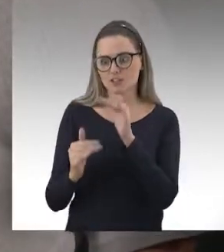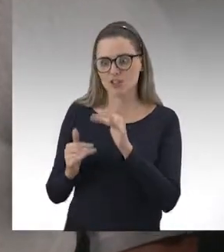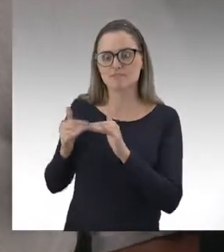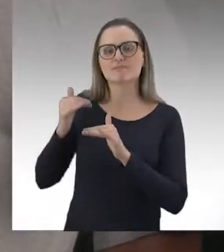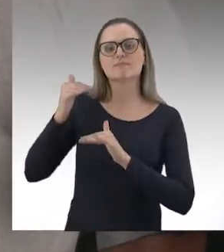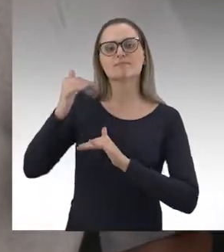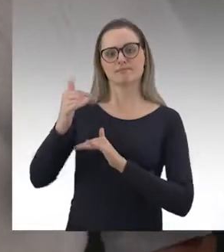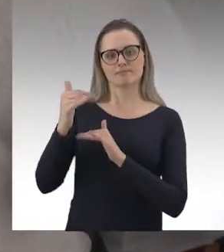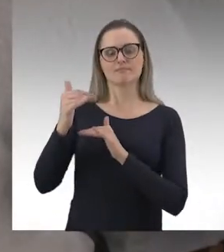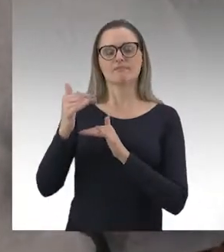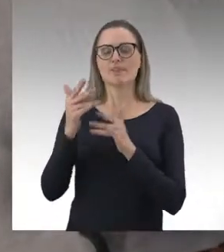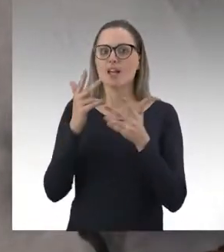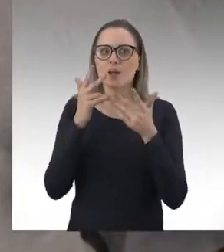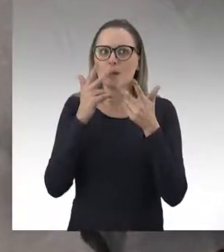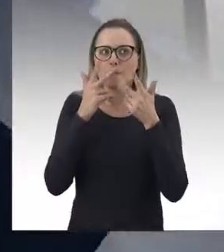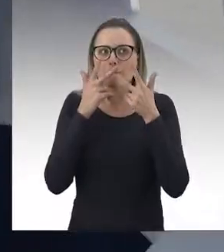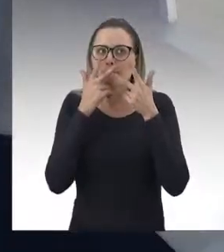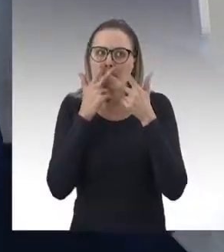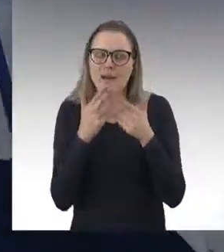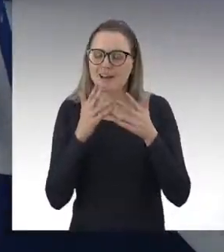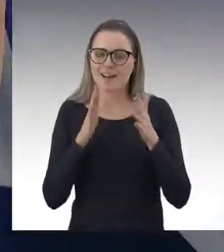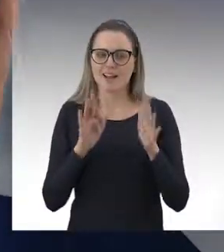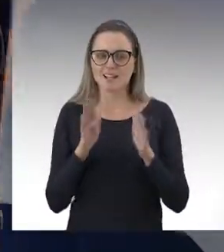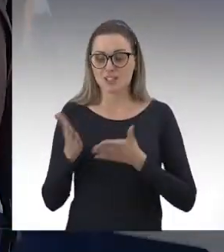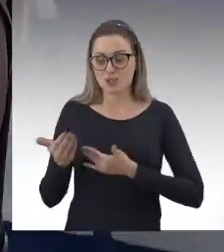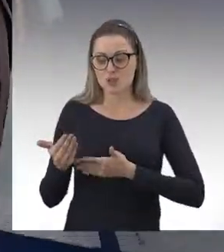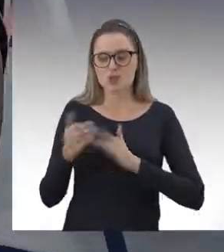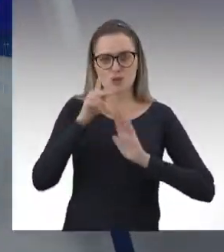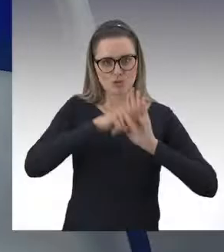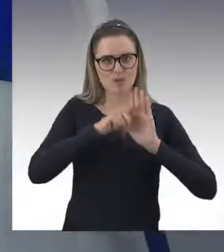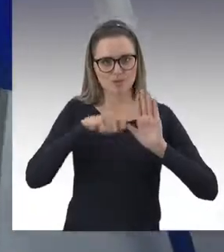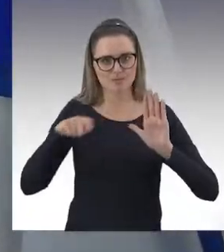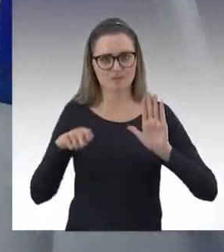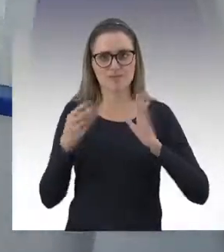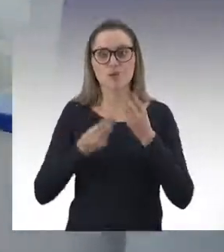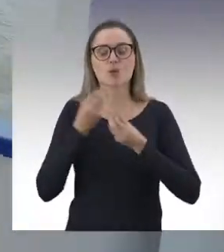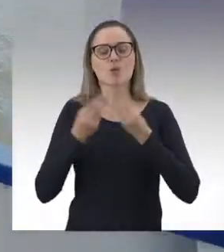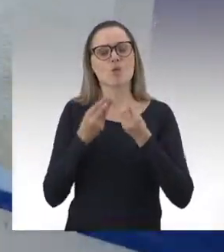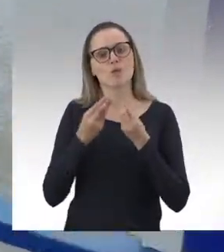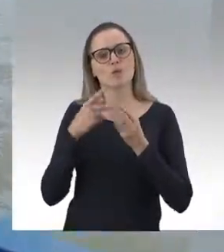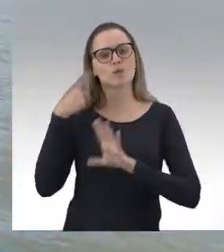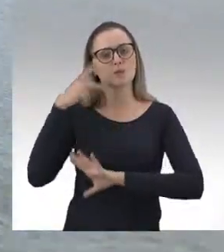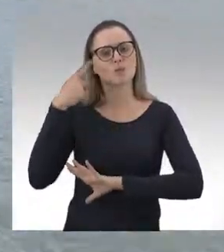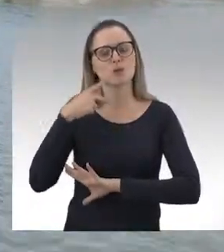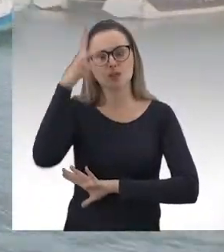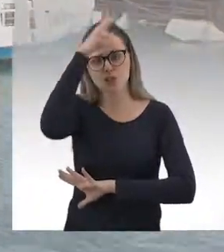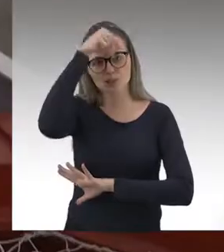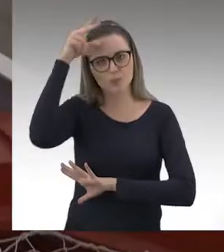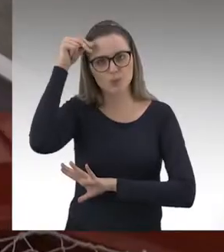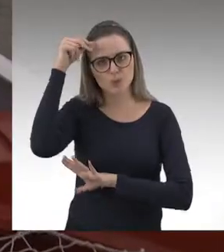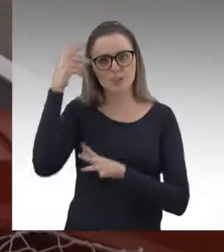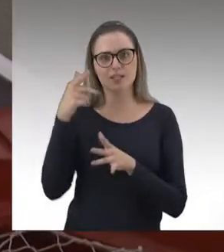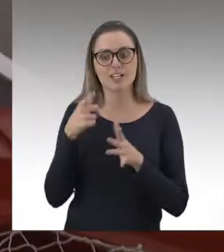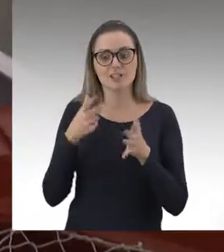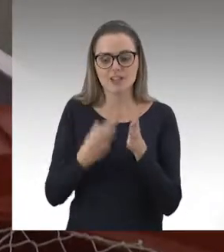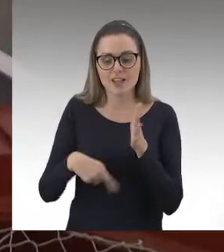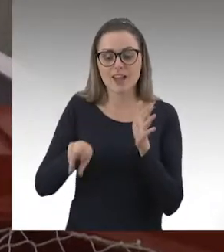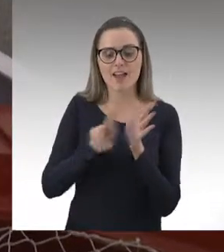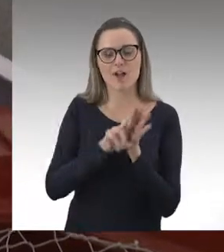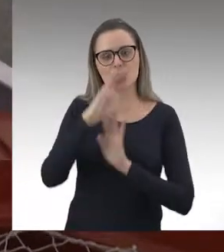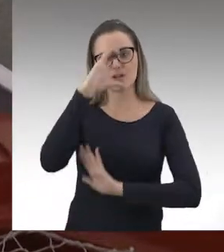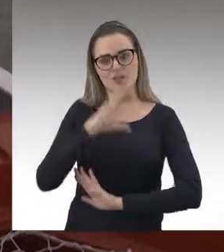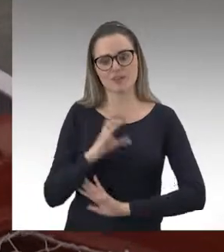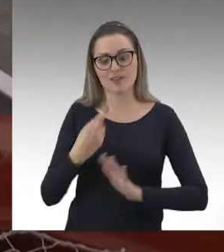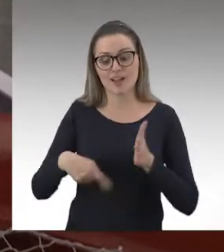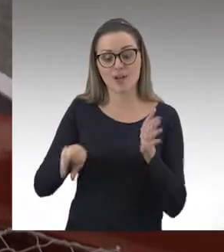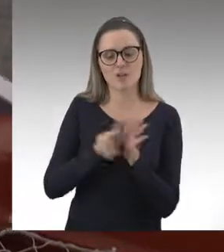que nós temos aí no jovem aprendiz, até mesmo como política pública, uma política de resgate do cidadão,